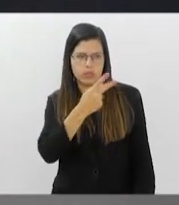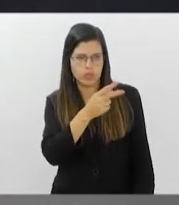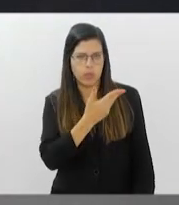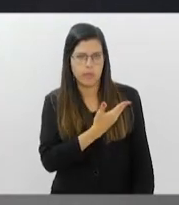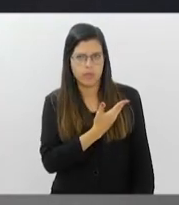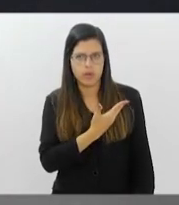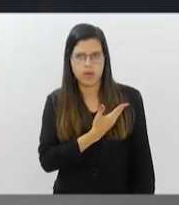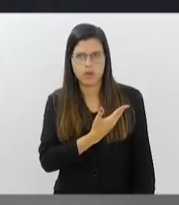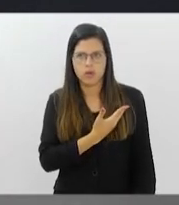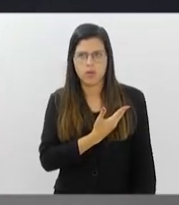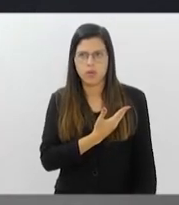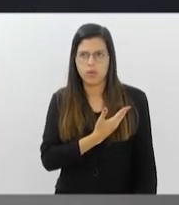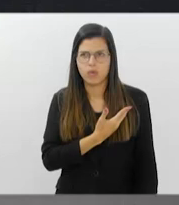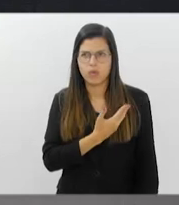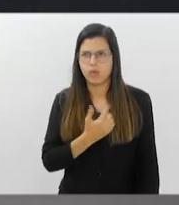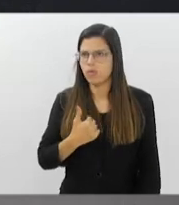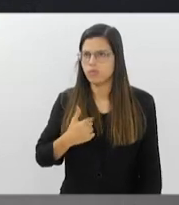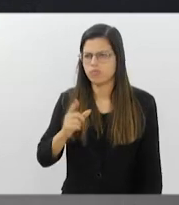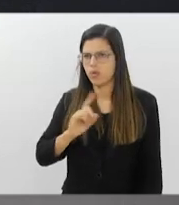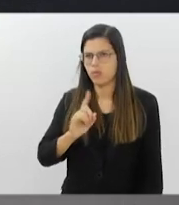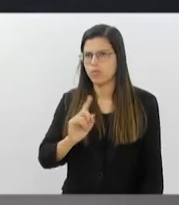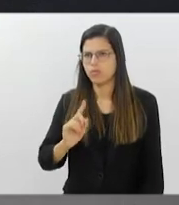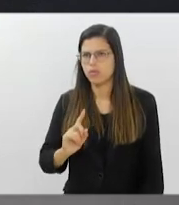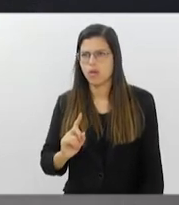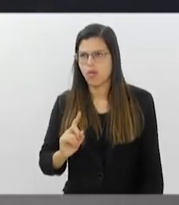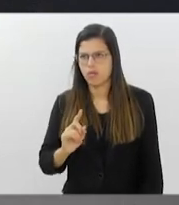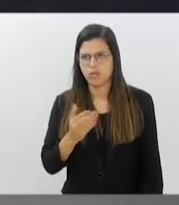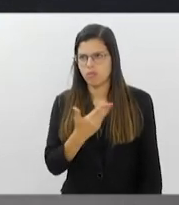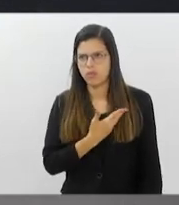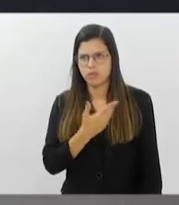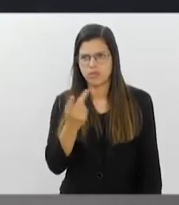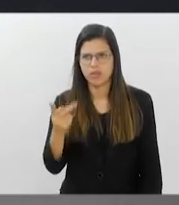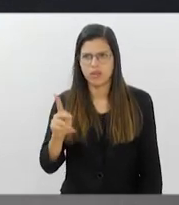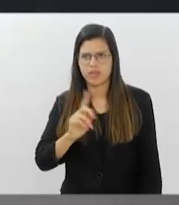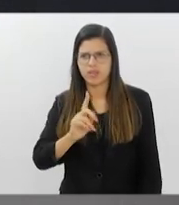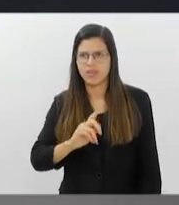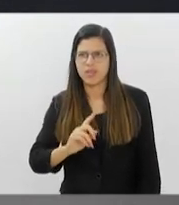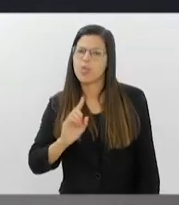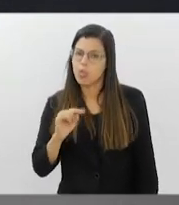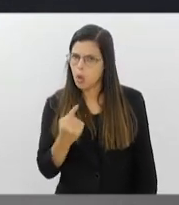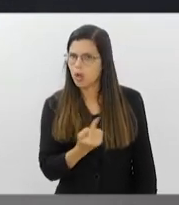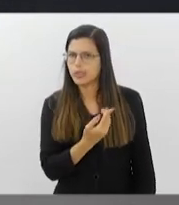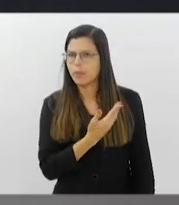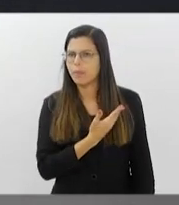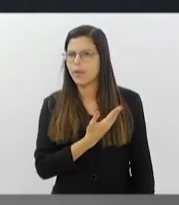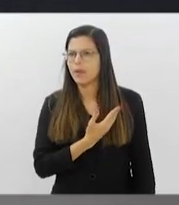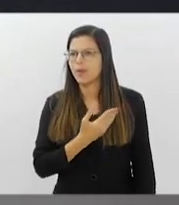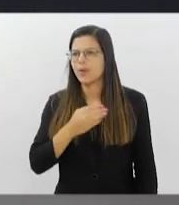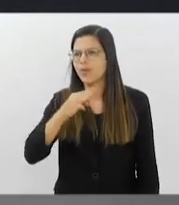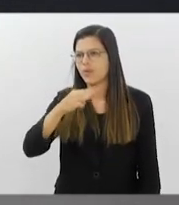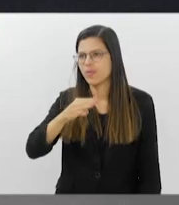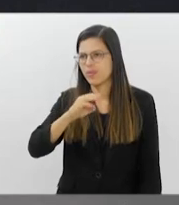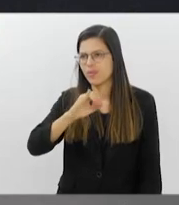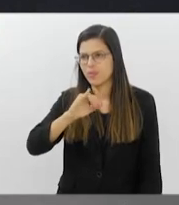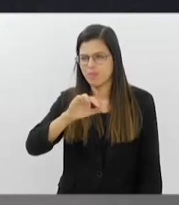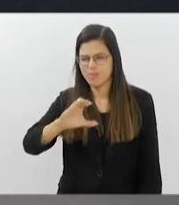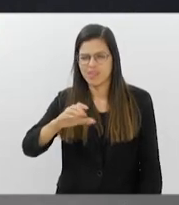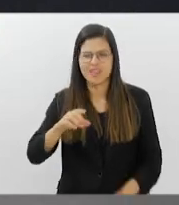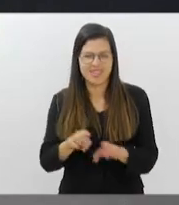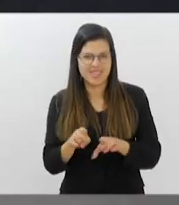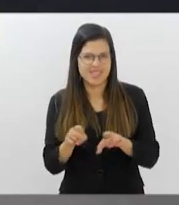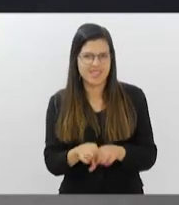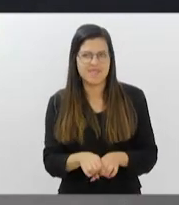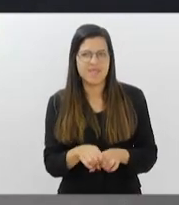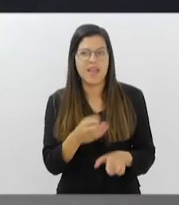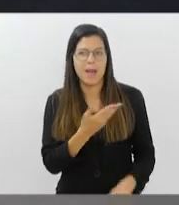nosso. Não, eu não fui colega dele. Jogando no meu colo, foi nosso. Não, o Mink também, né? Meu.